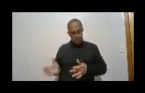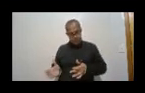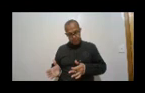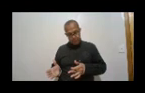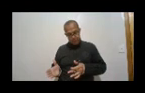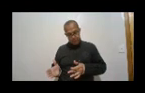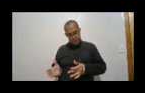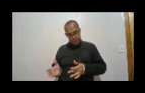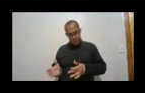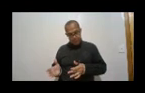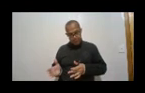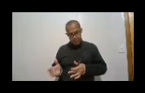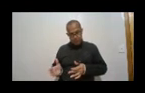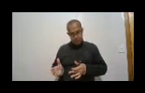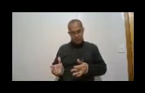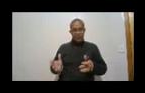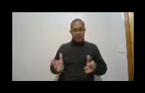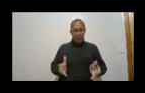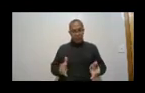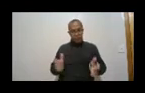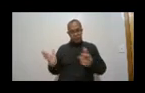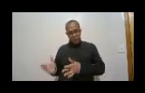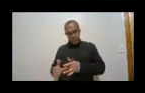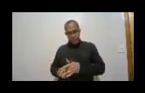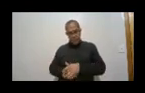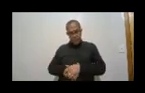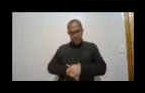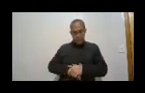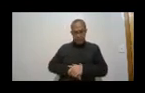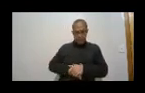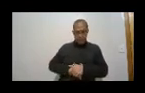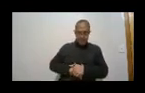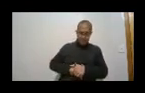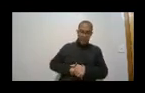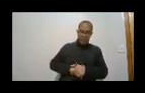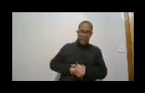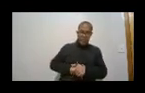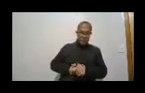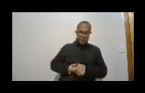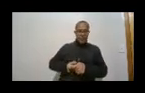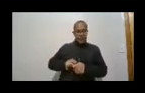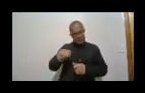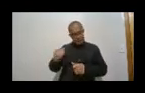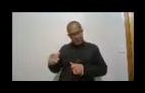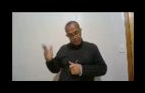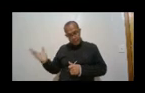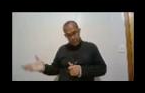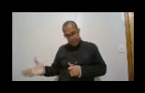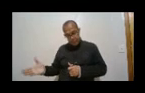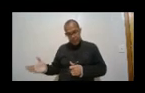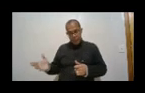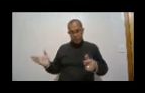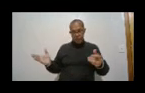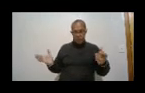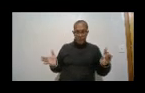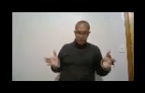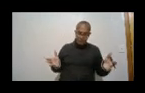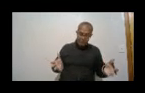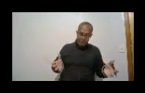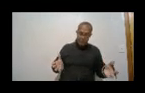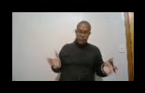1 influencia no entendimento da aula 2, a aula 2 influencia diretamente na compreensão da aula 3, e assim sucessivamente.